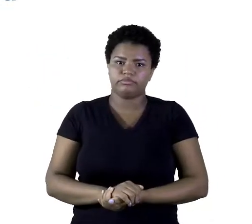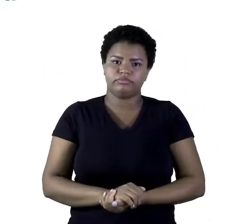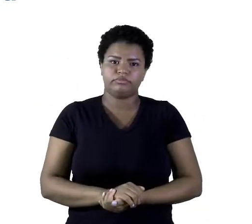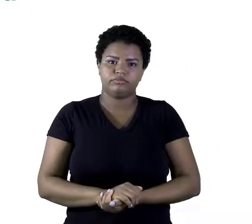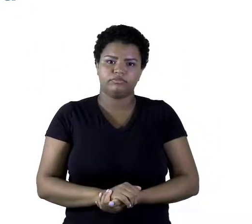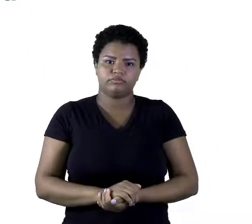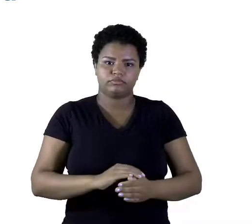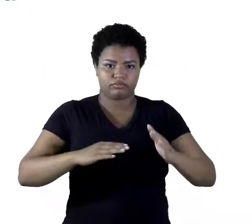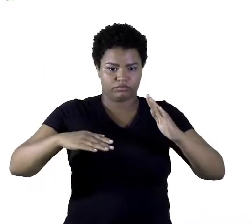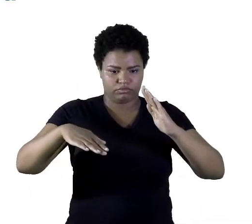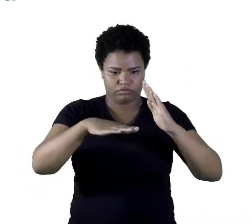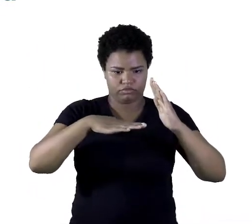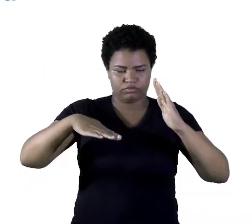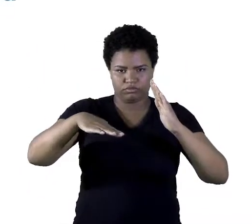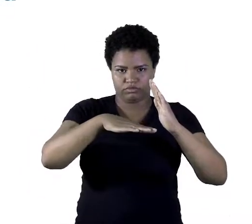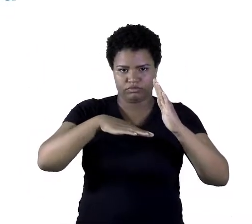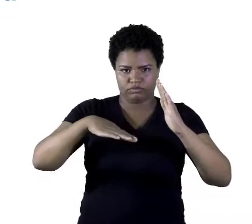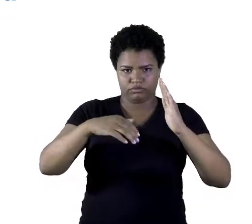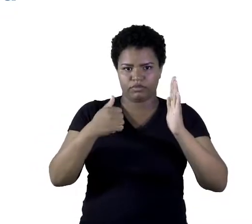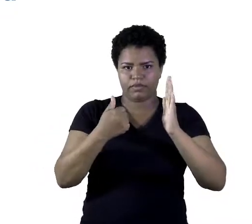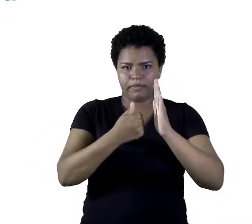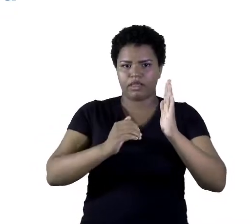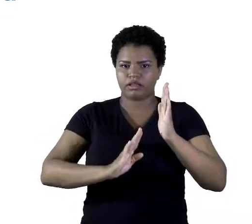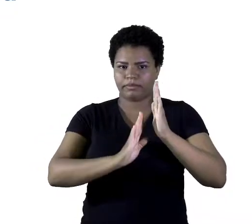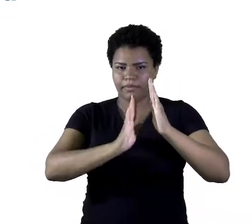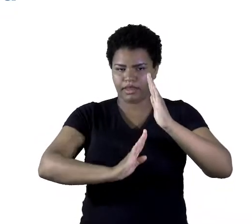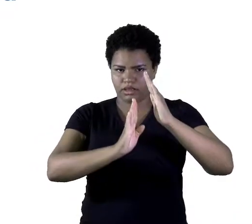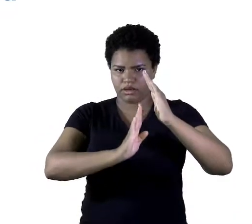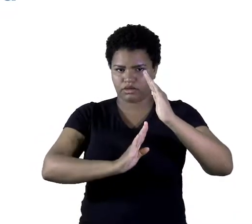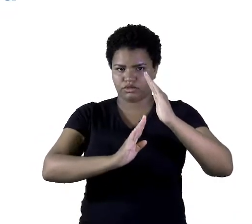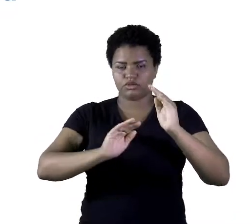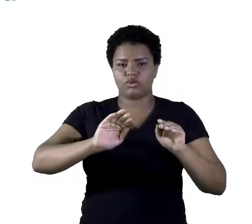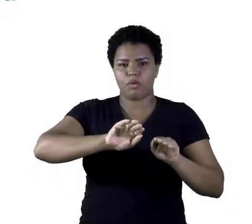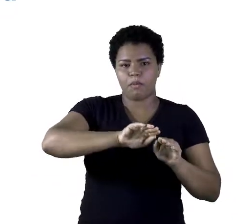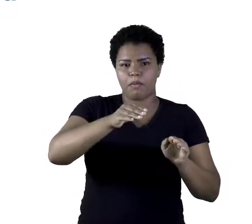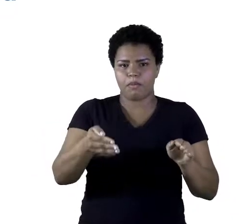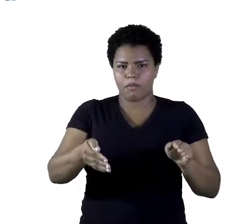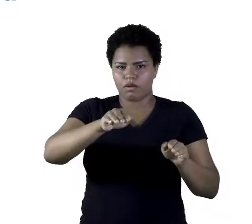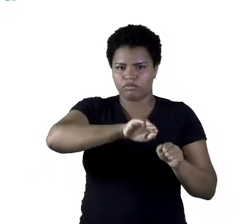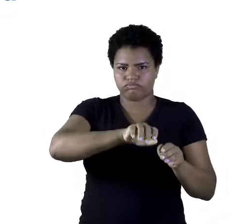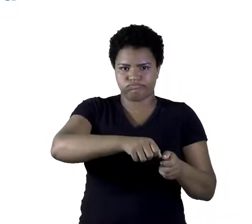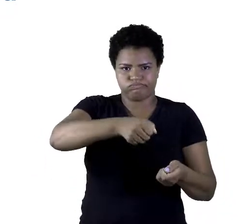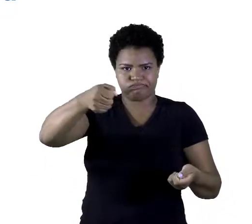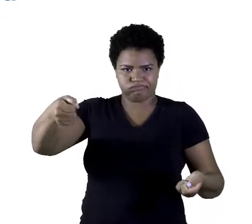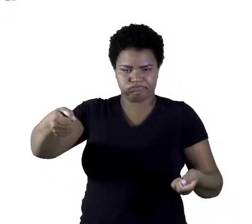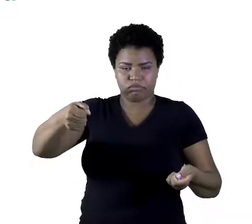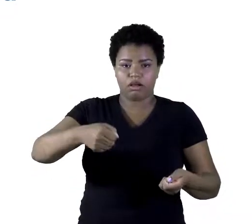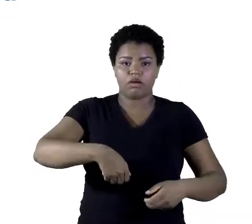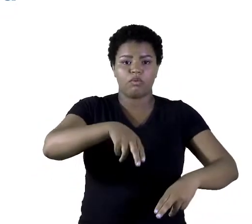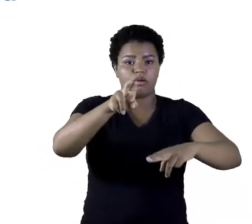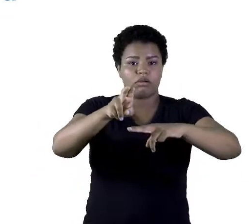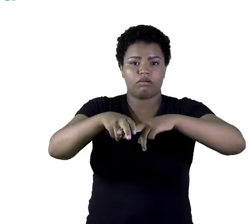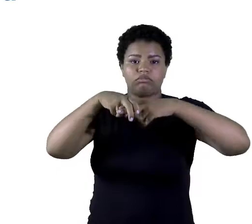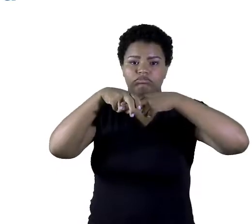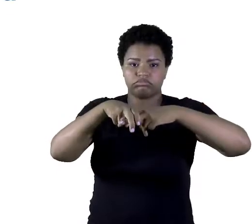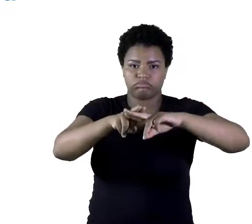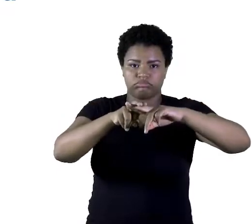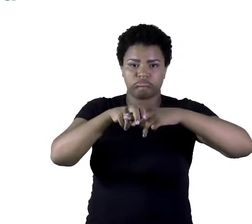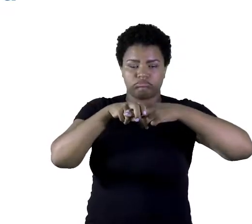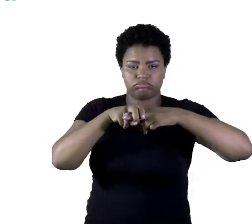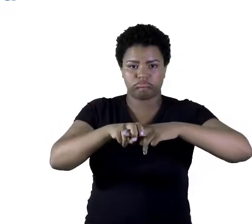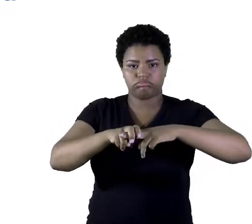No meio, encostado na parede do fundo, um baú, uma cadeira de balanço,